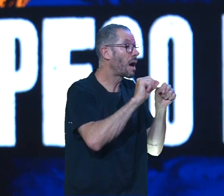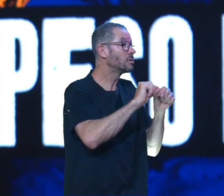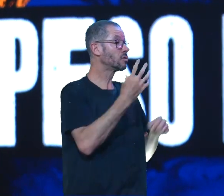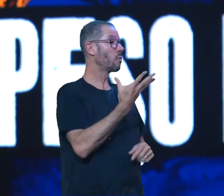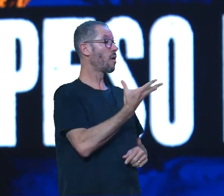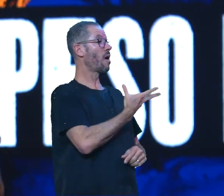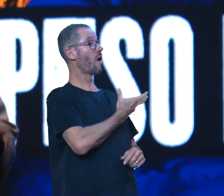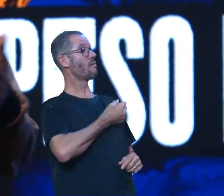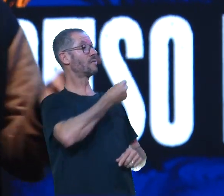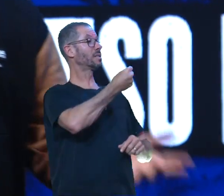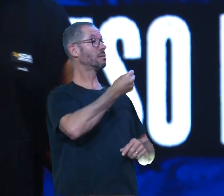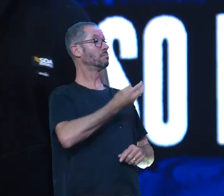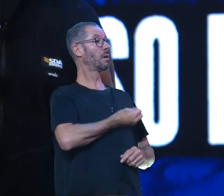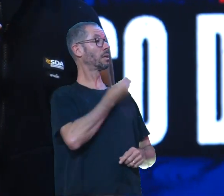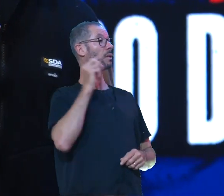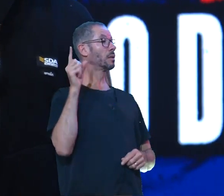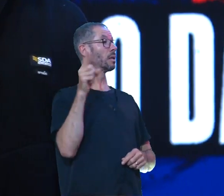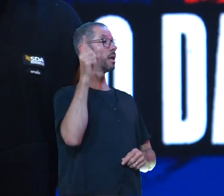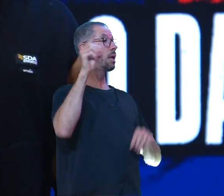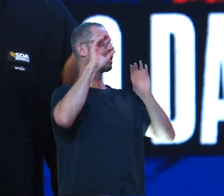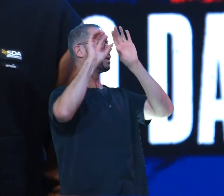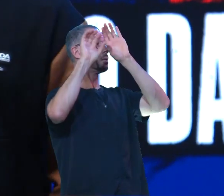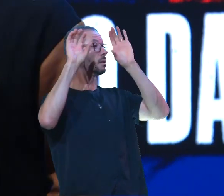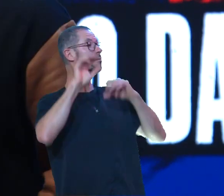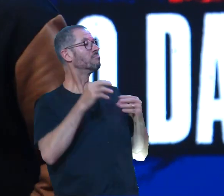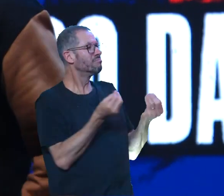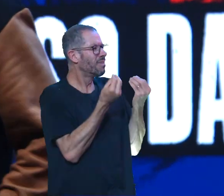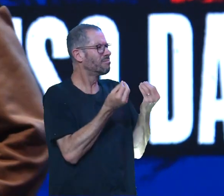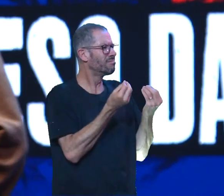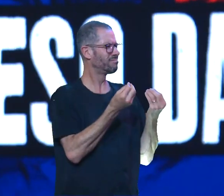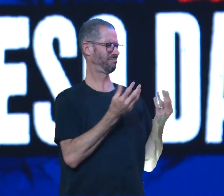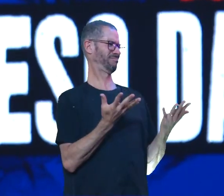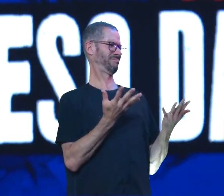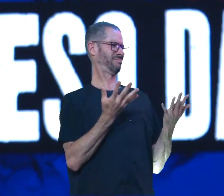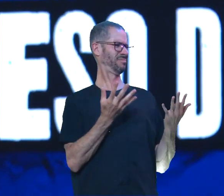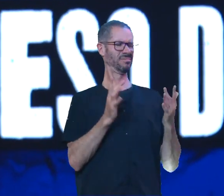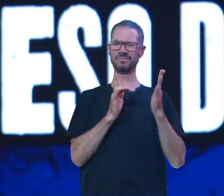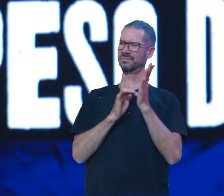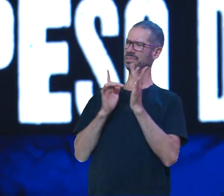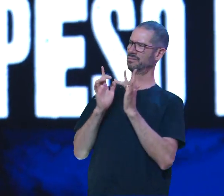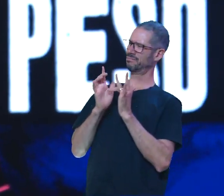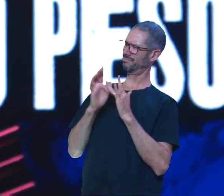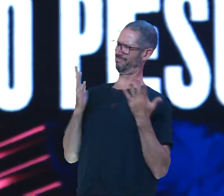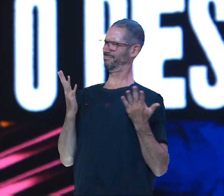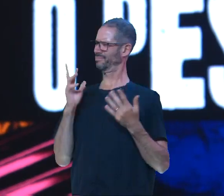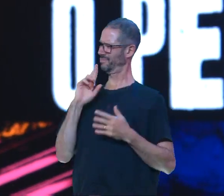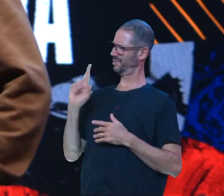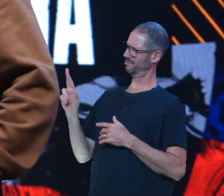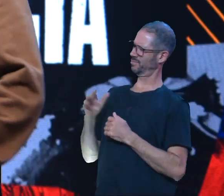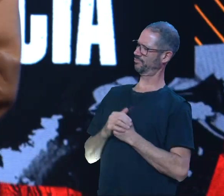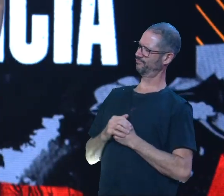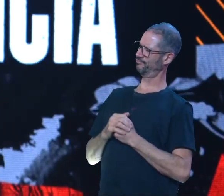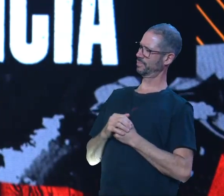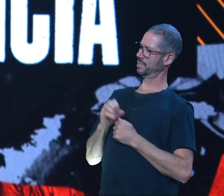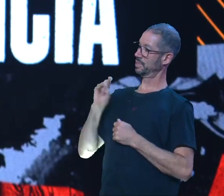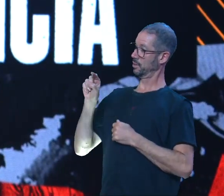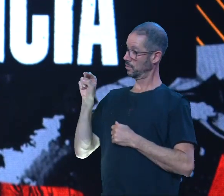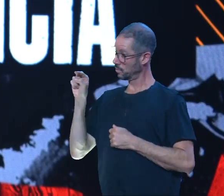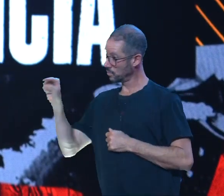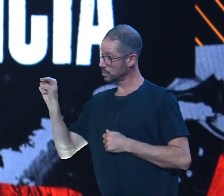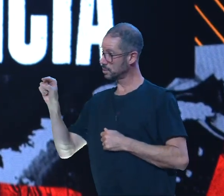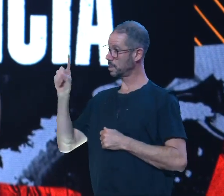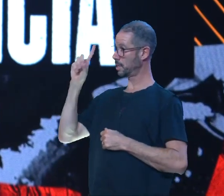eterna? Alguém que já tinha tudo nessa terra. E vai olhar para o Senhor e o Senhor responde: olha, se você observar